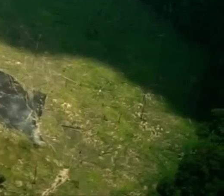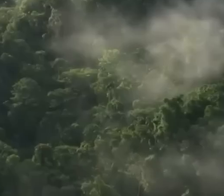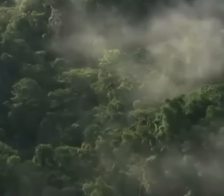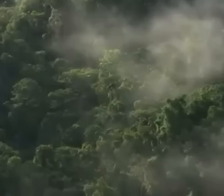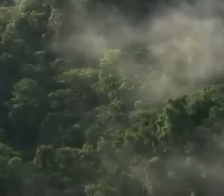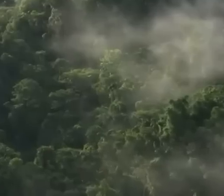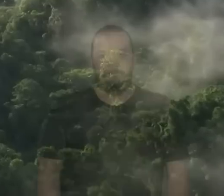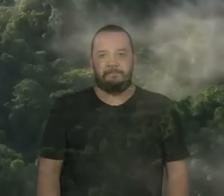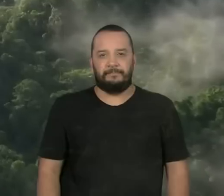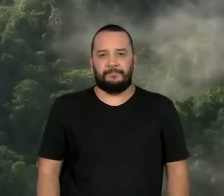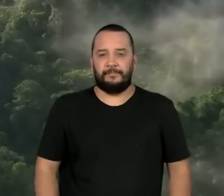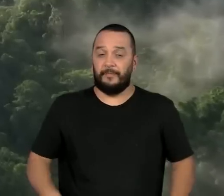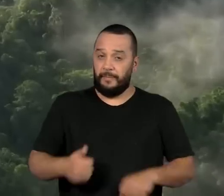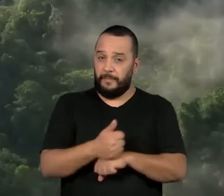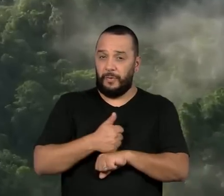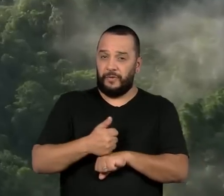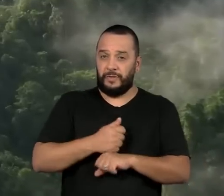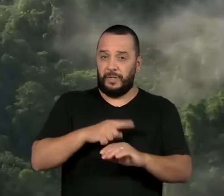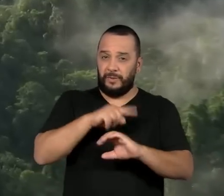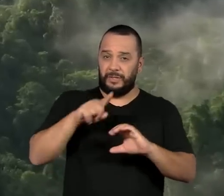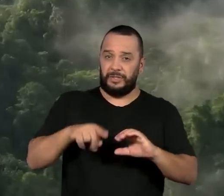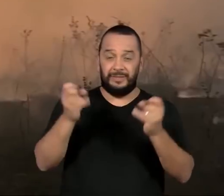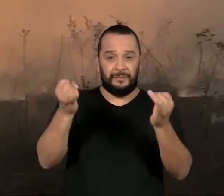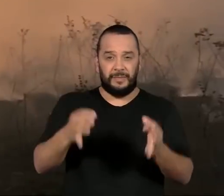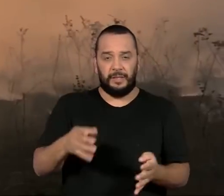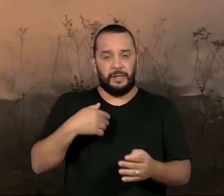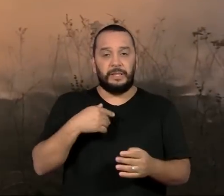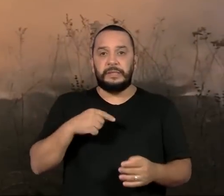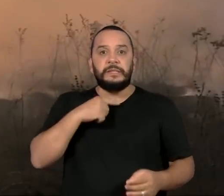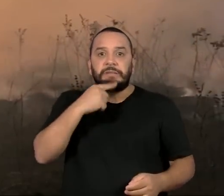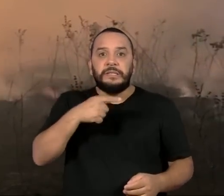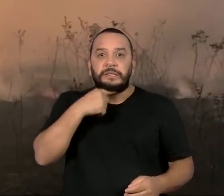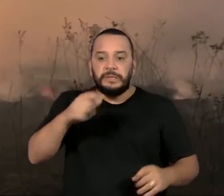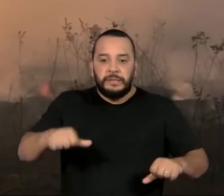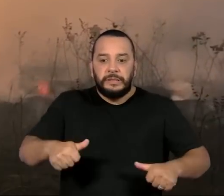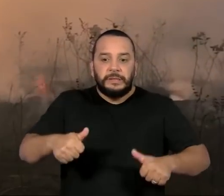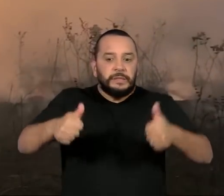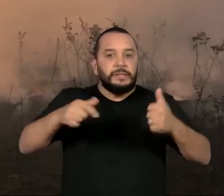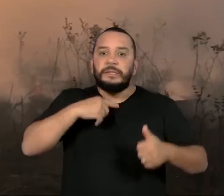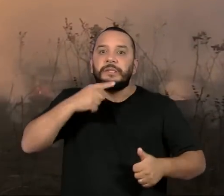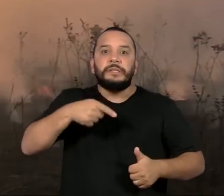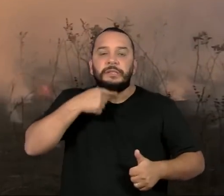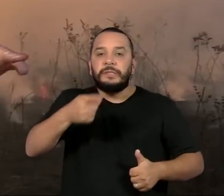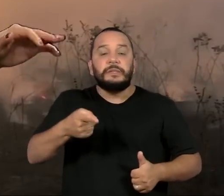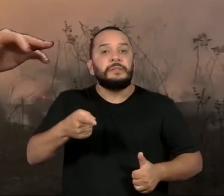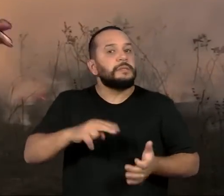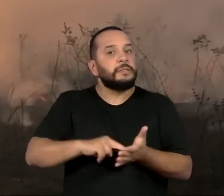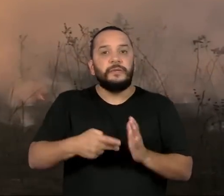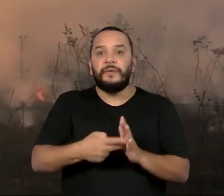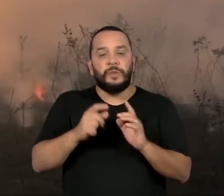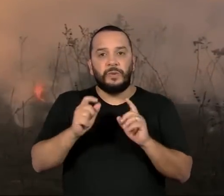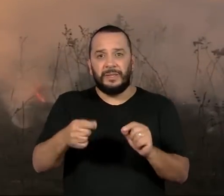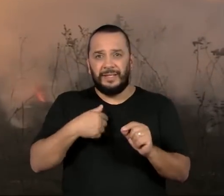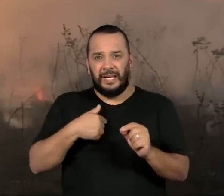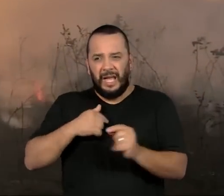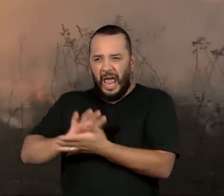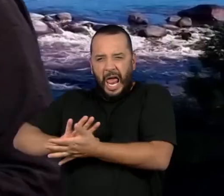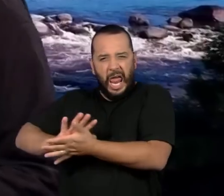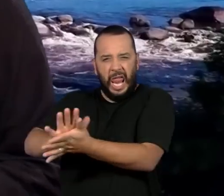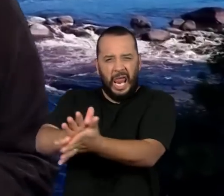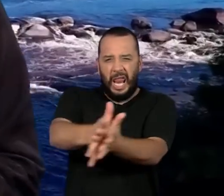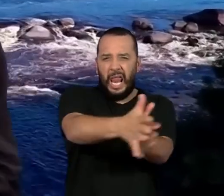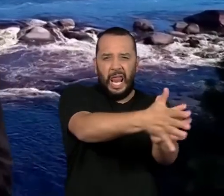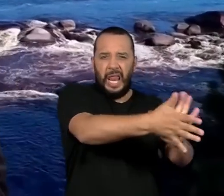O que os cientistas chamam de ponto de não retorno é o momento em que a destruição da floresta provoca mudanças